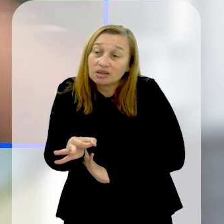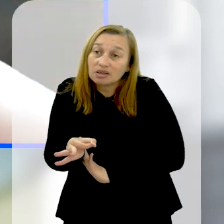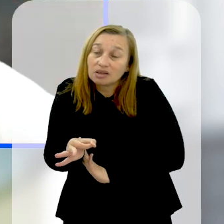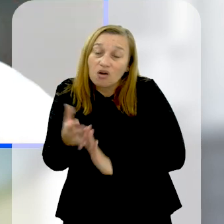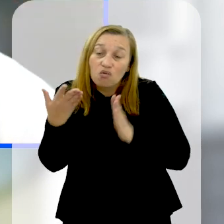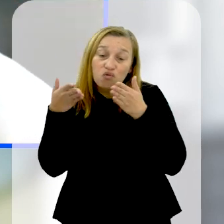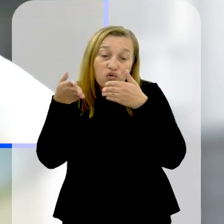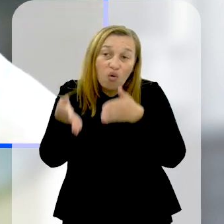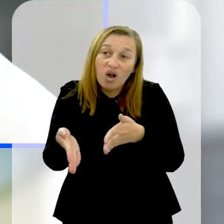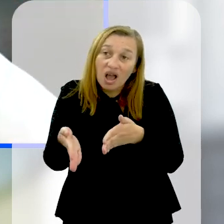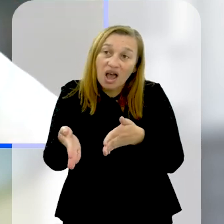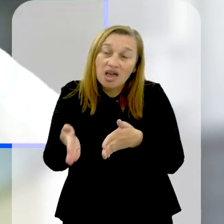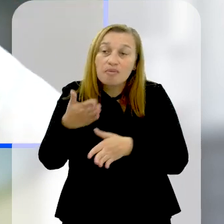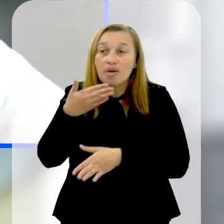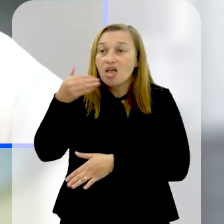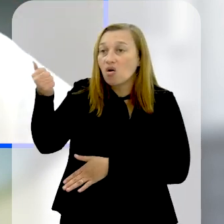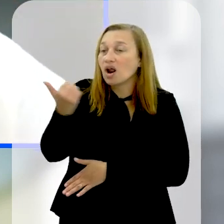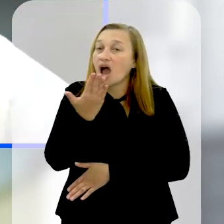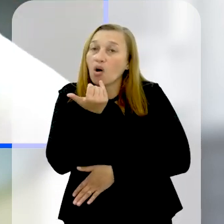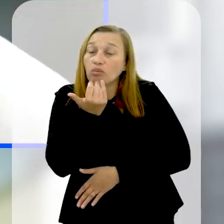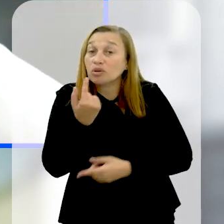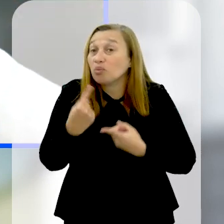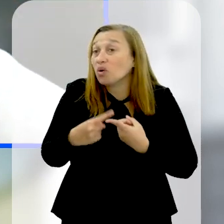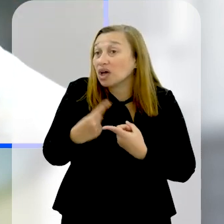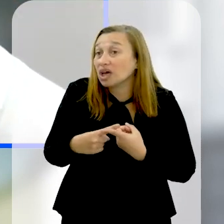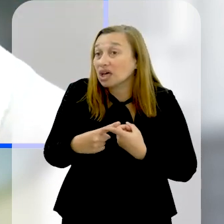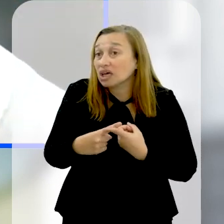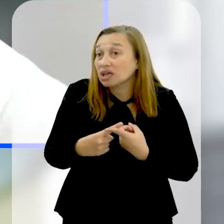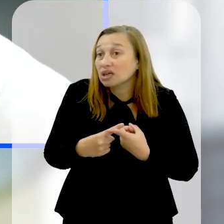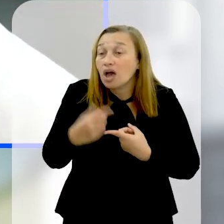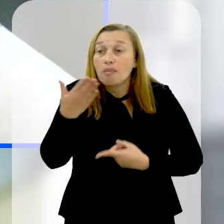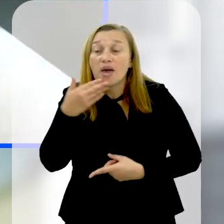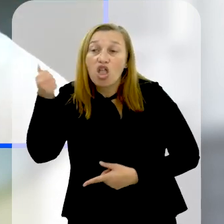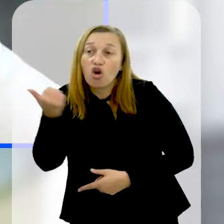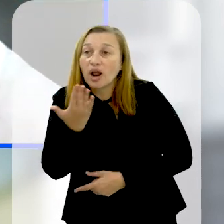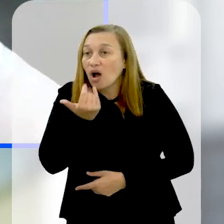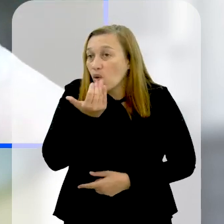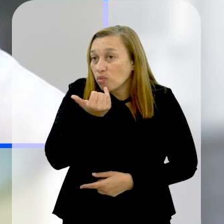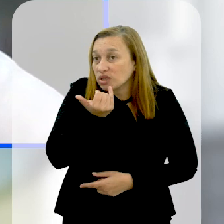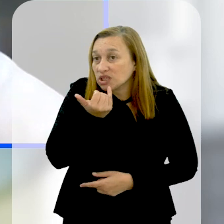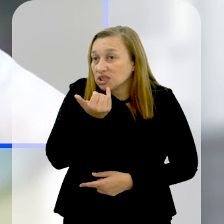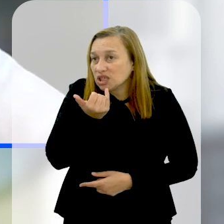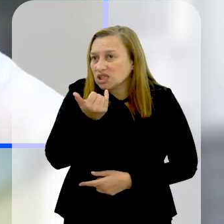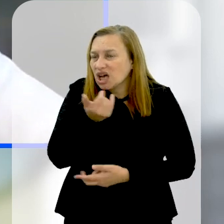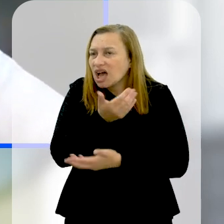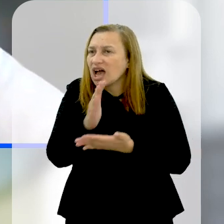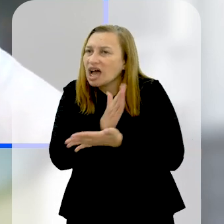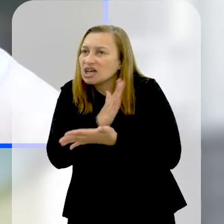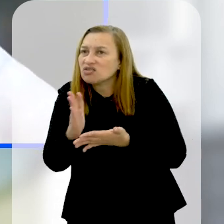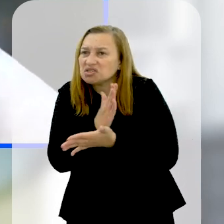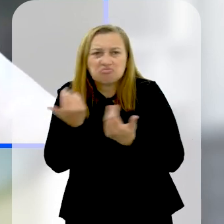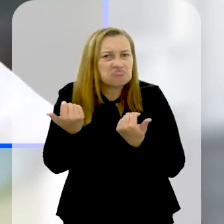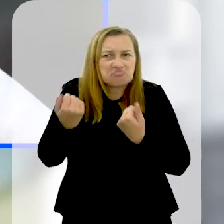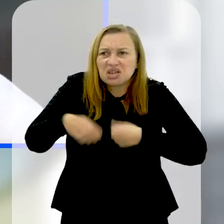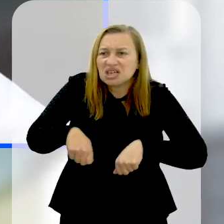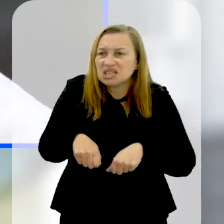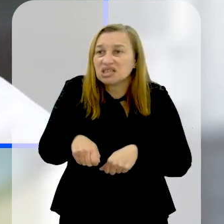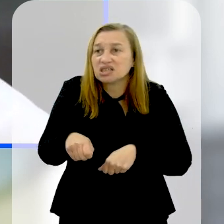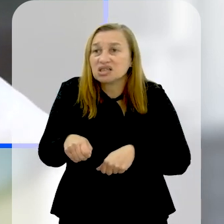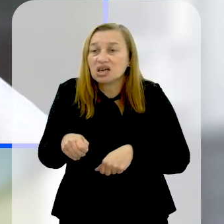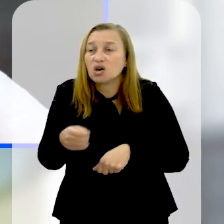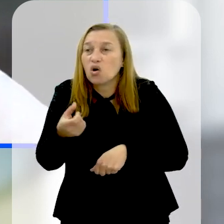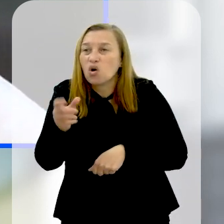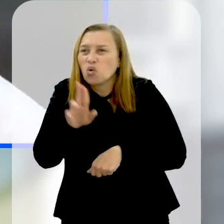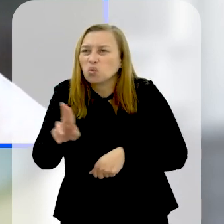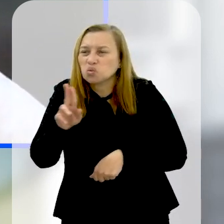isso, focar e melhorar a sua alimentação, porque melhorando a sua alimentação, muitas das vezes vocês não precisam